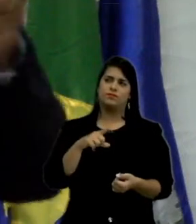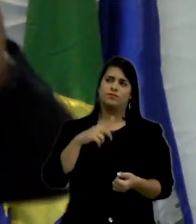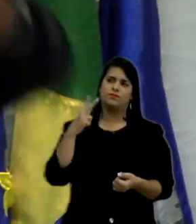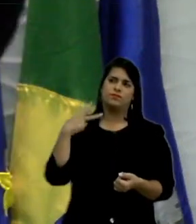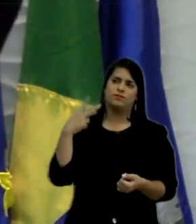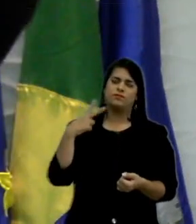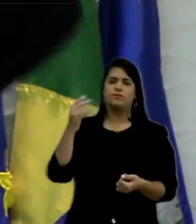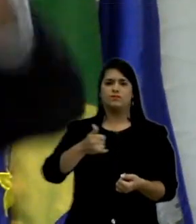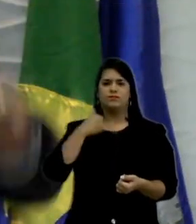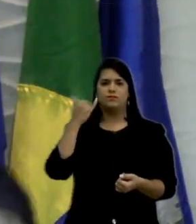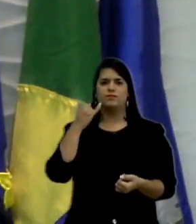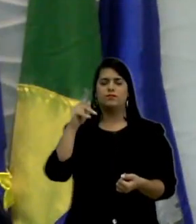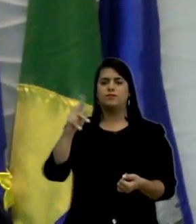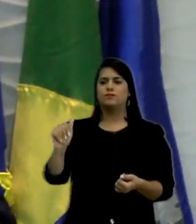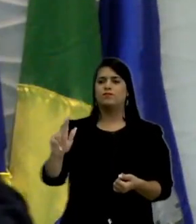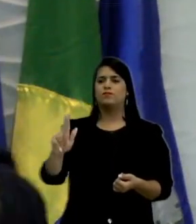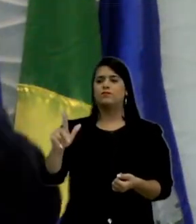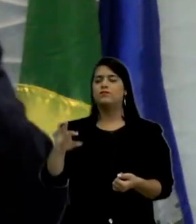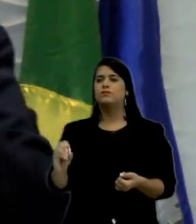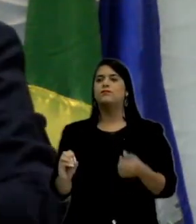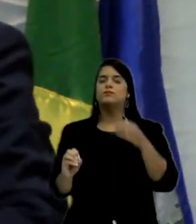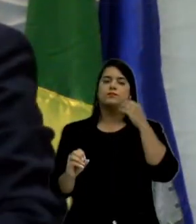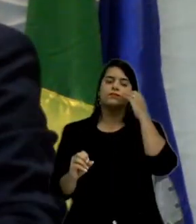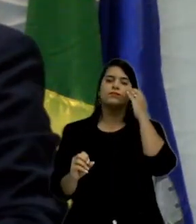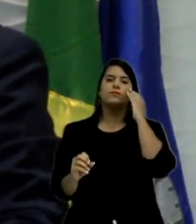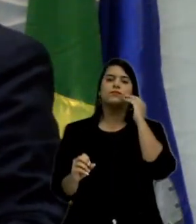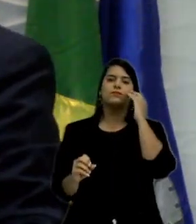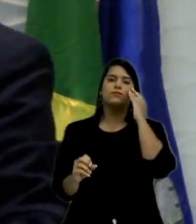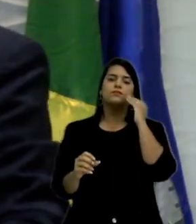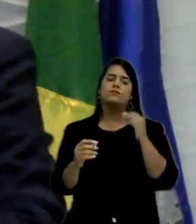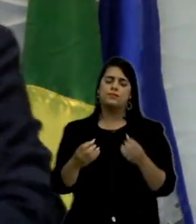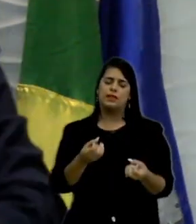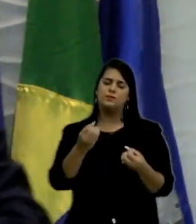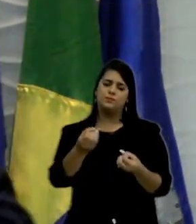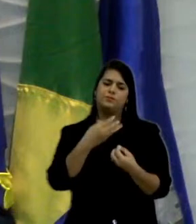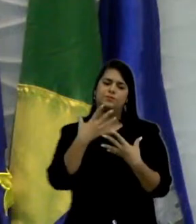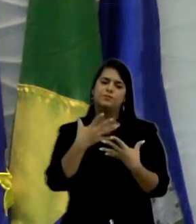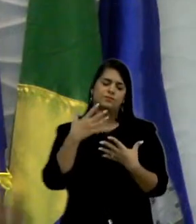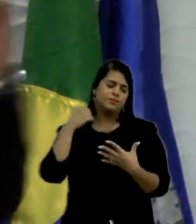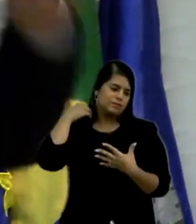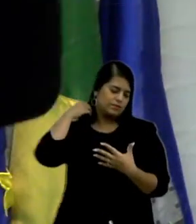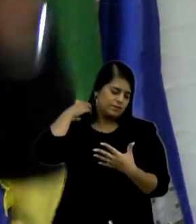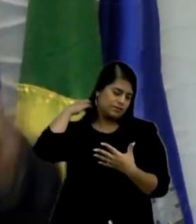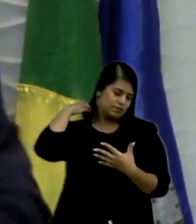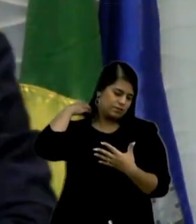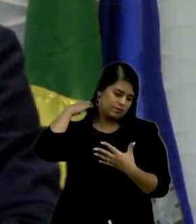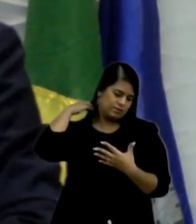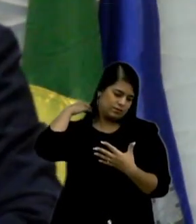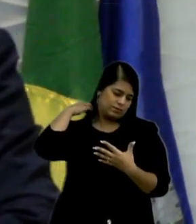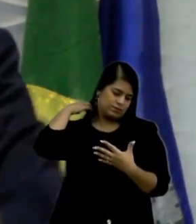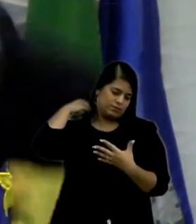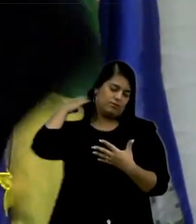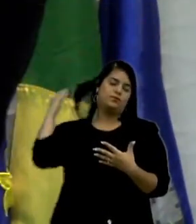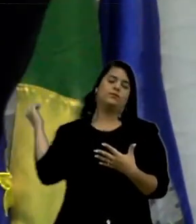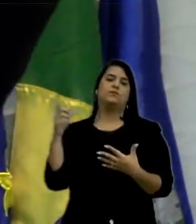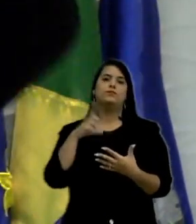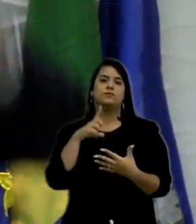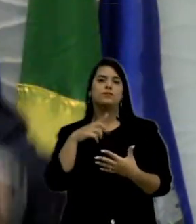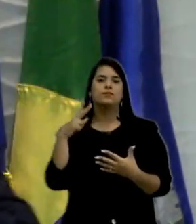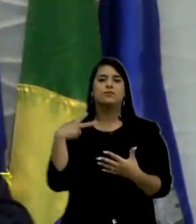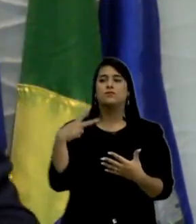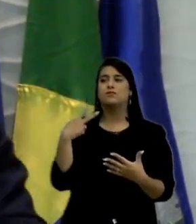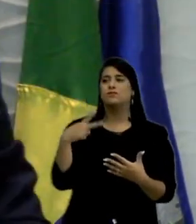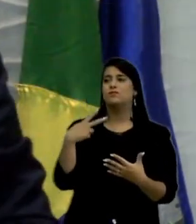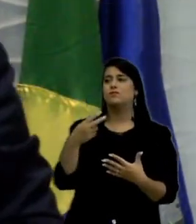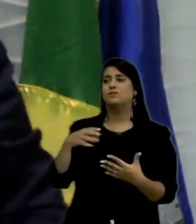ligou para Paulo e ele mandou buscar. Então, é até bom porque bota vereador para trabalhar, porque tem vereador que não tem coragem de ir em Belo